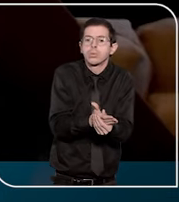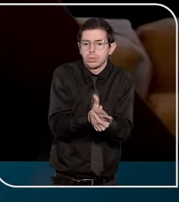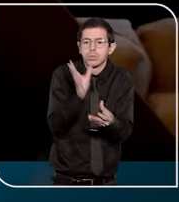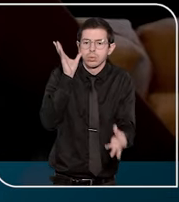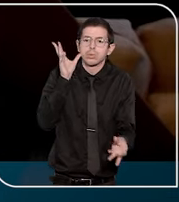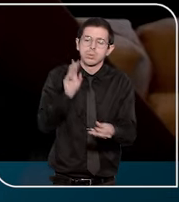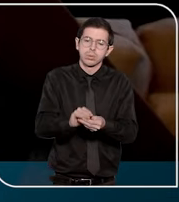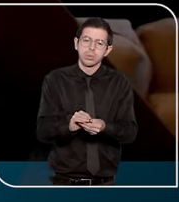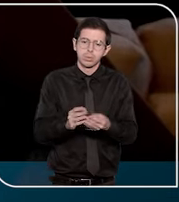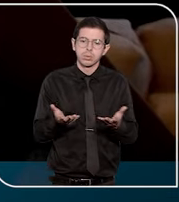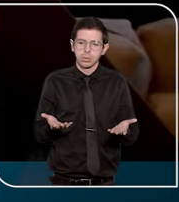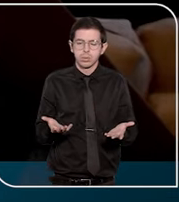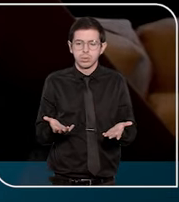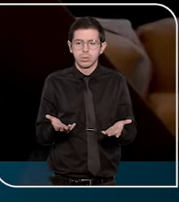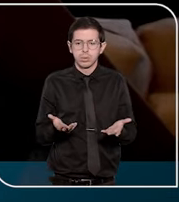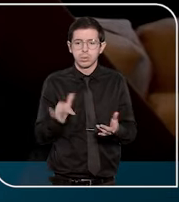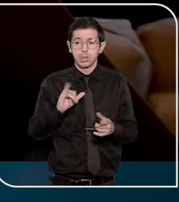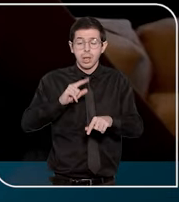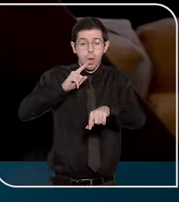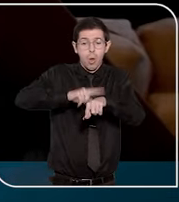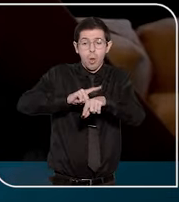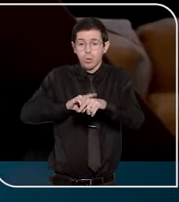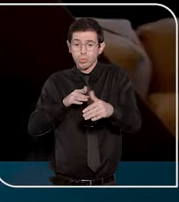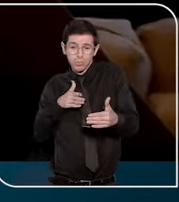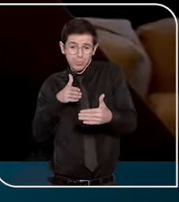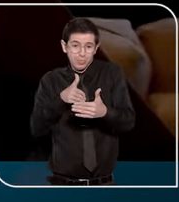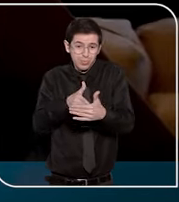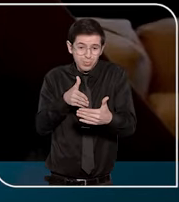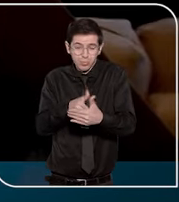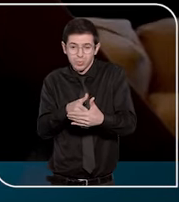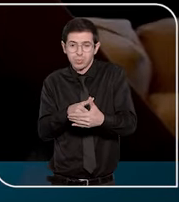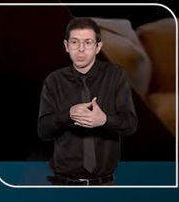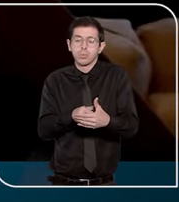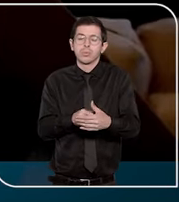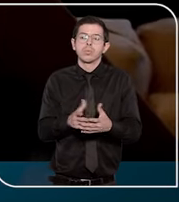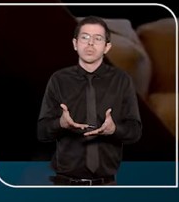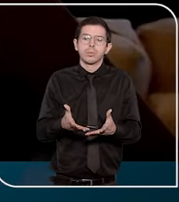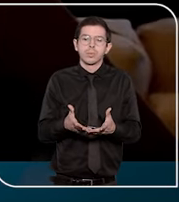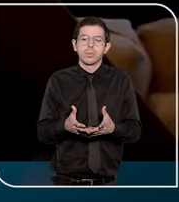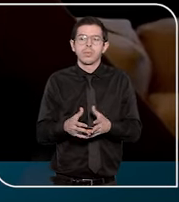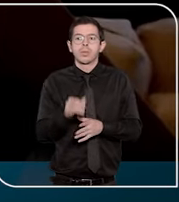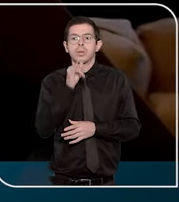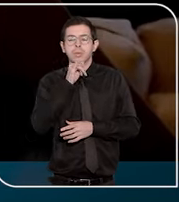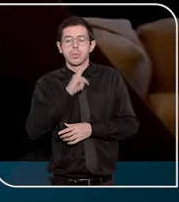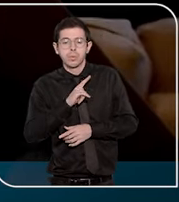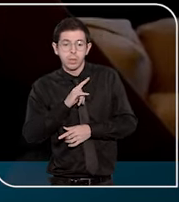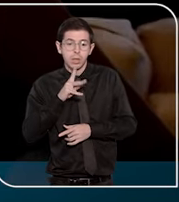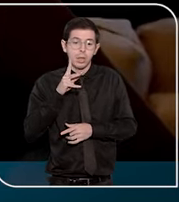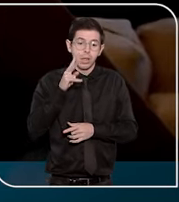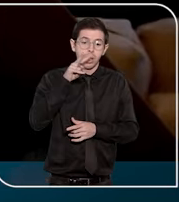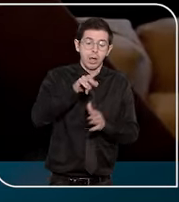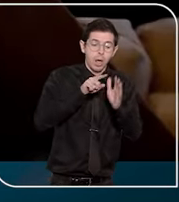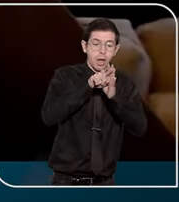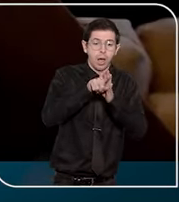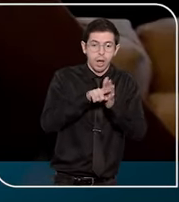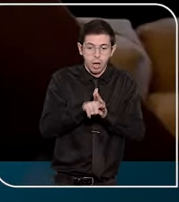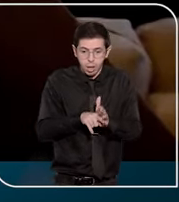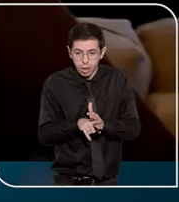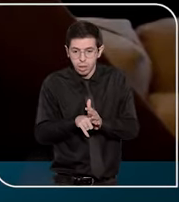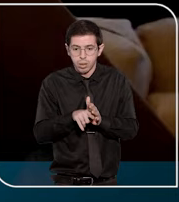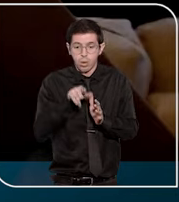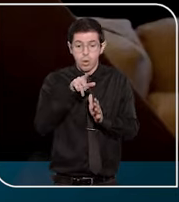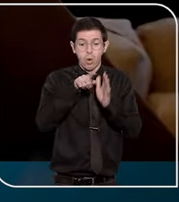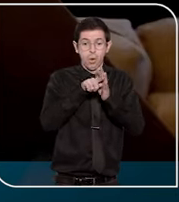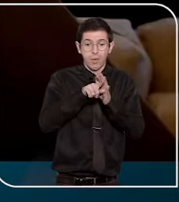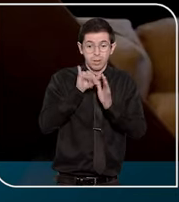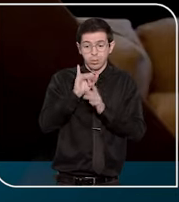minutos do segundo tempo, aquele último lance lá, lateral, a bola saiu para a lateral. Tem o VAR, não foi eu que toquei, olha. O VAR só olharia se fosse